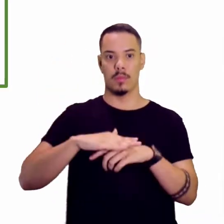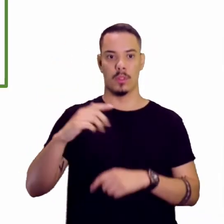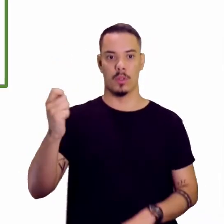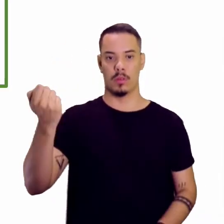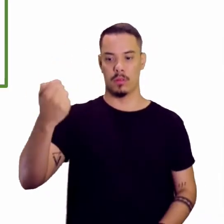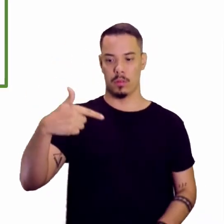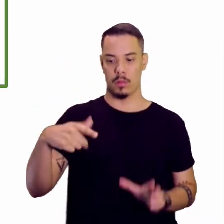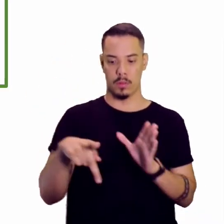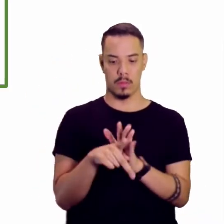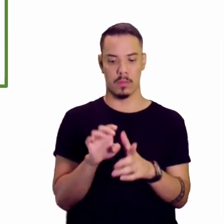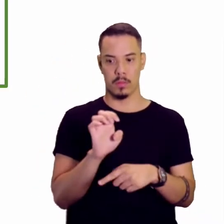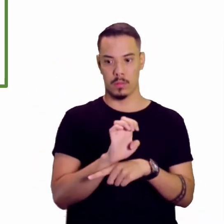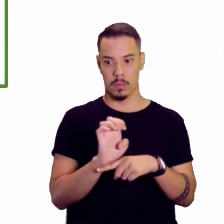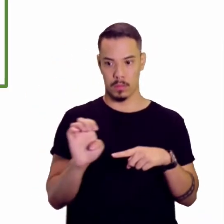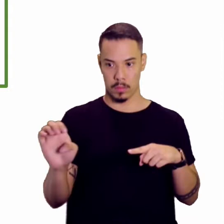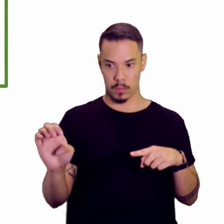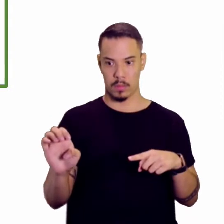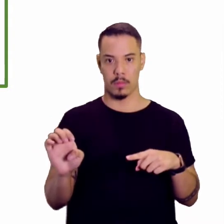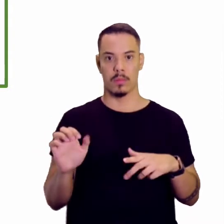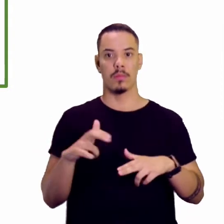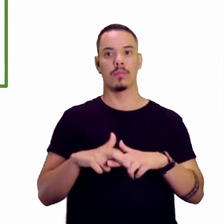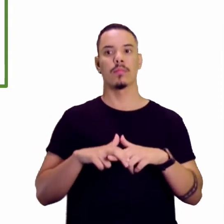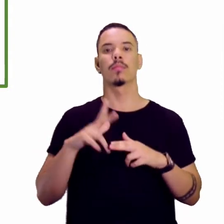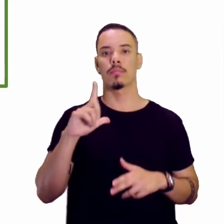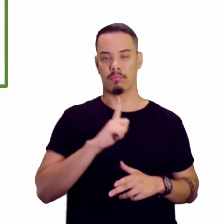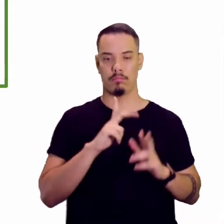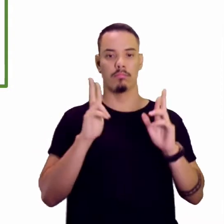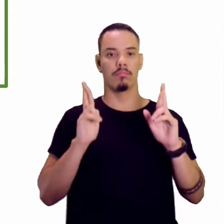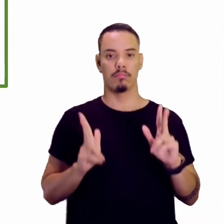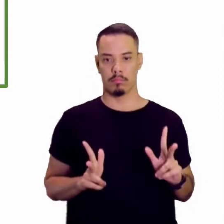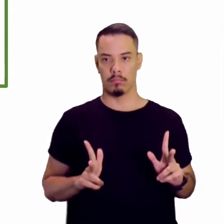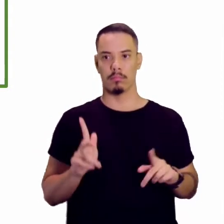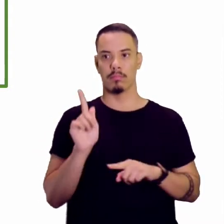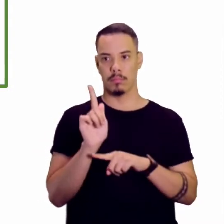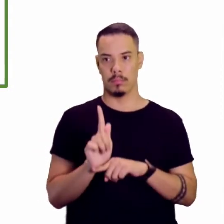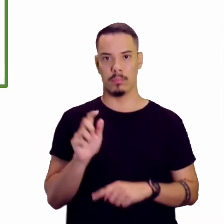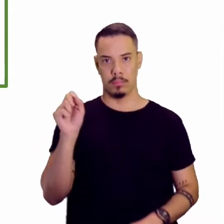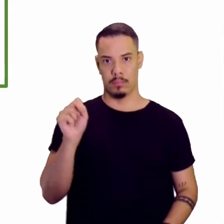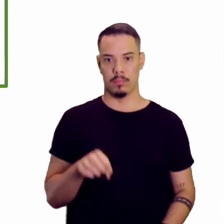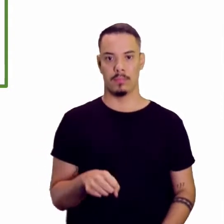Equador. Certo. Então você tem uma diferença de gravidade por causa